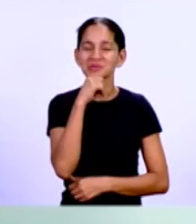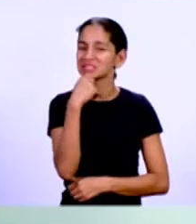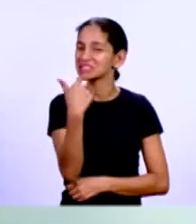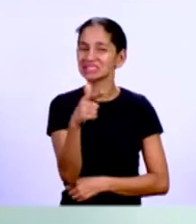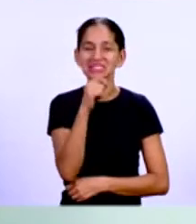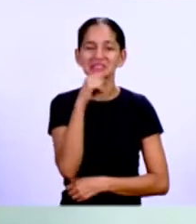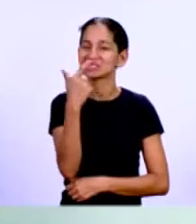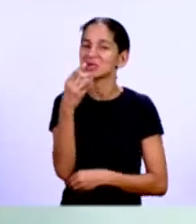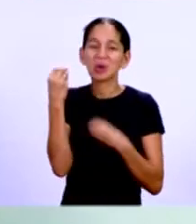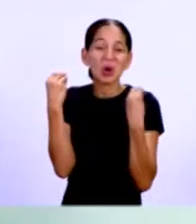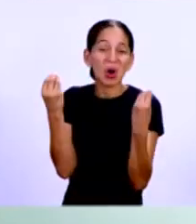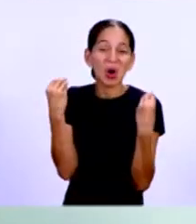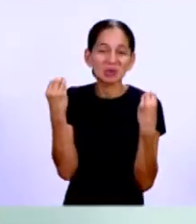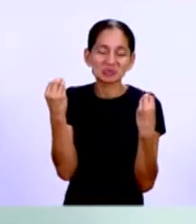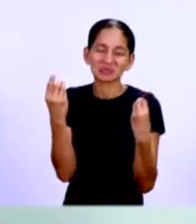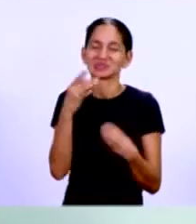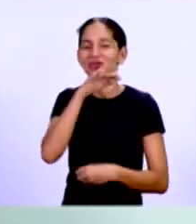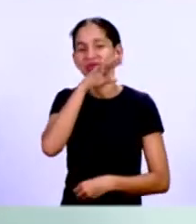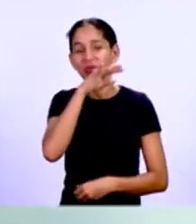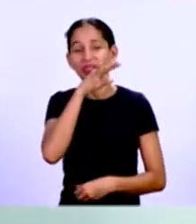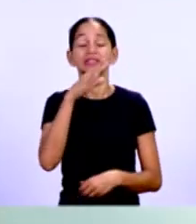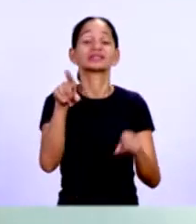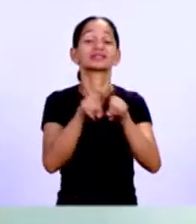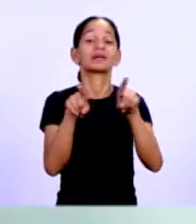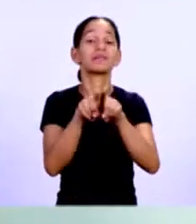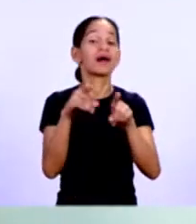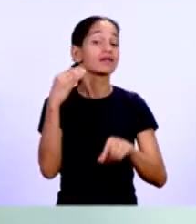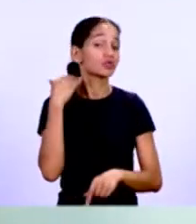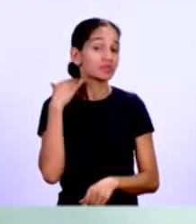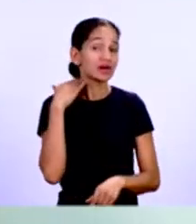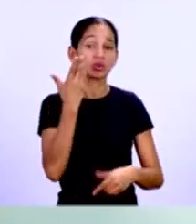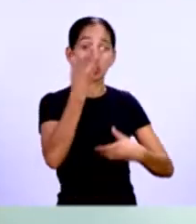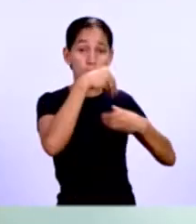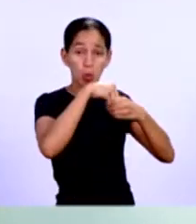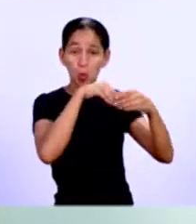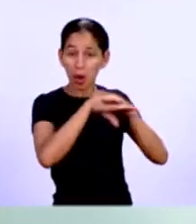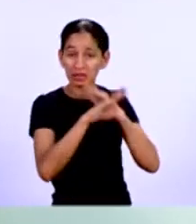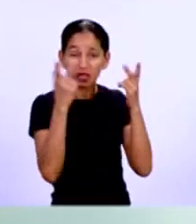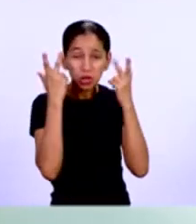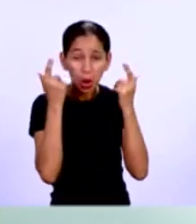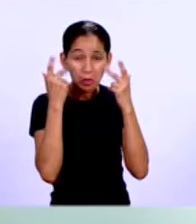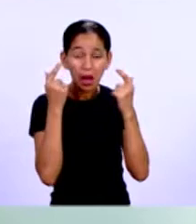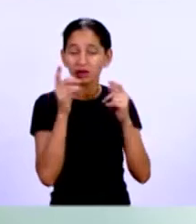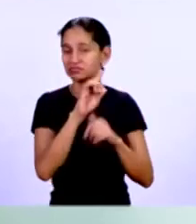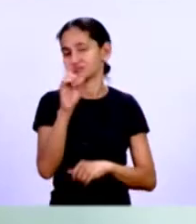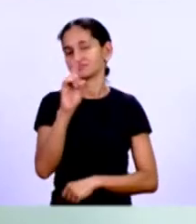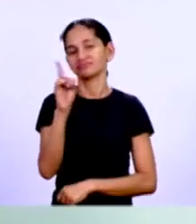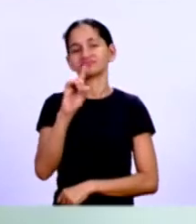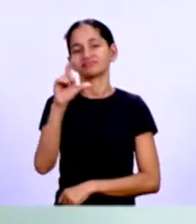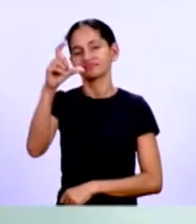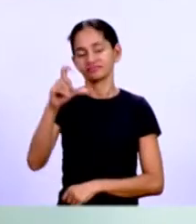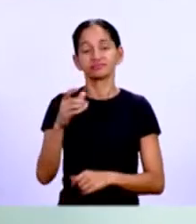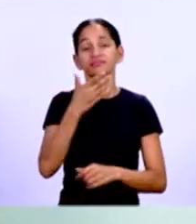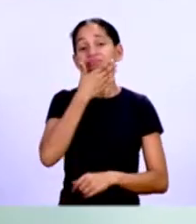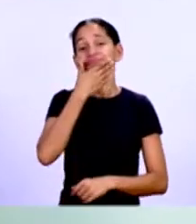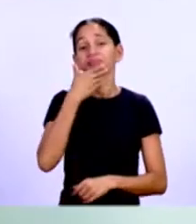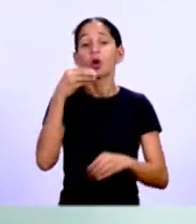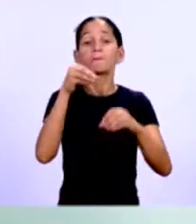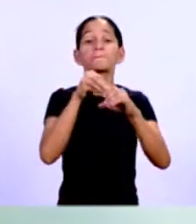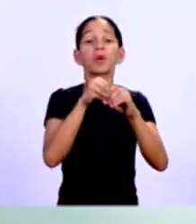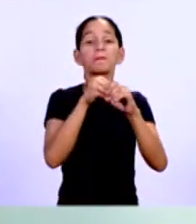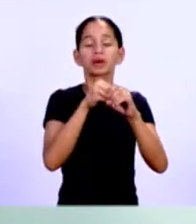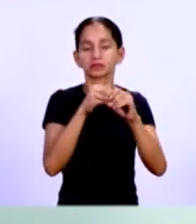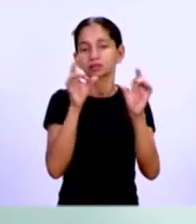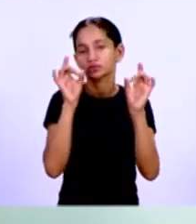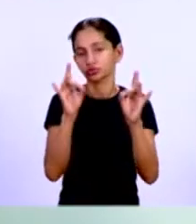dinheiro parado em conta corrente. Faça o investimento daquilo que você calculou como sendo a sua sobra. Pense bem, aquele dinheiro que você vai investir,